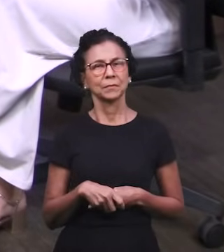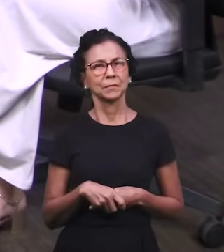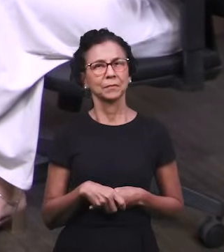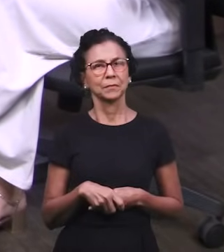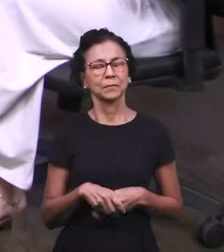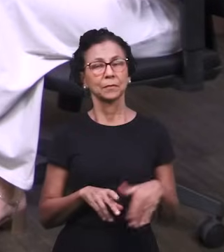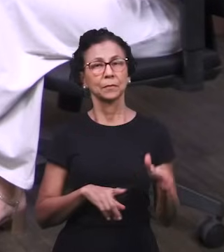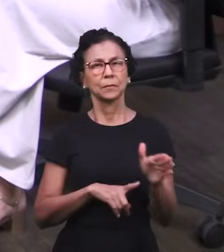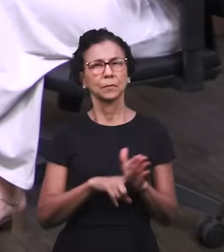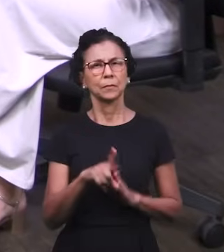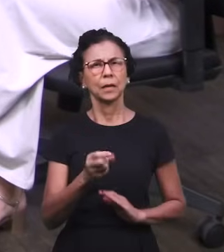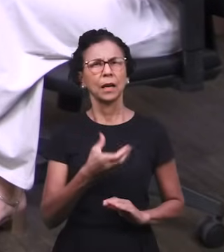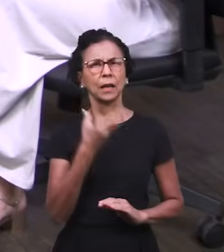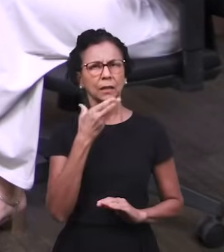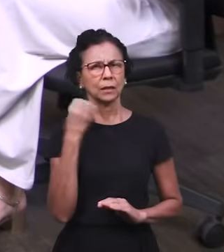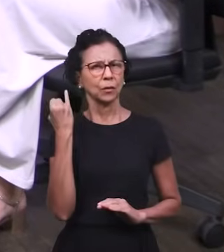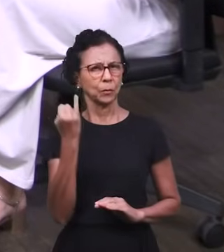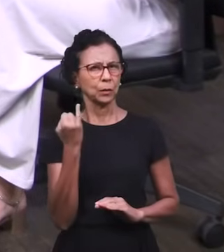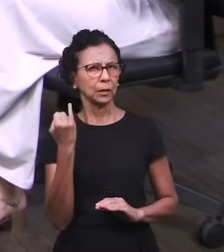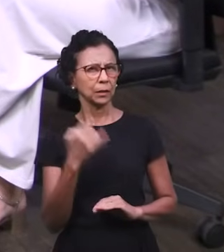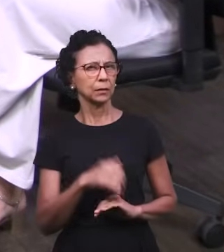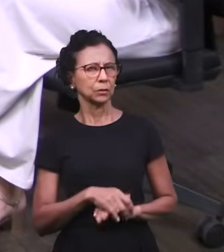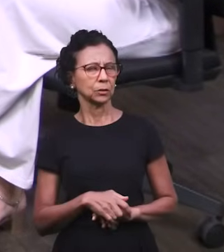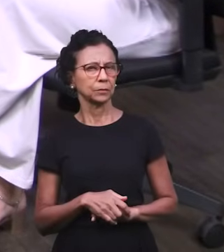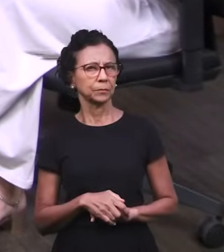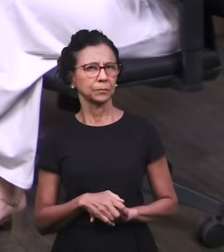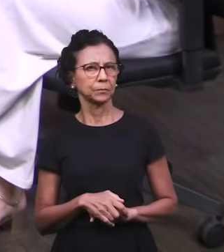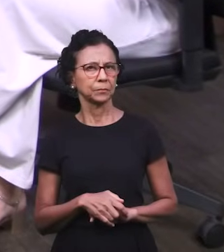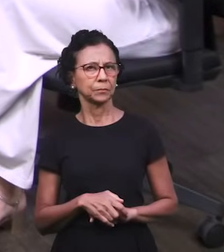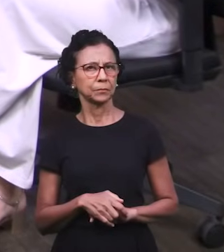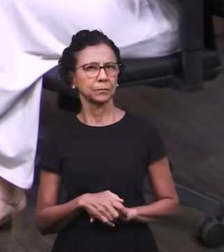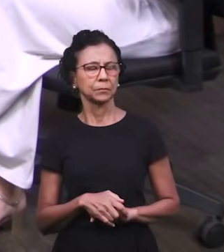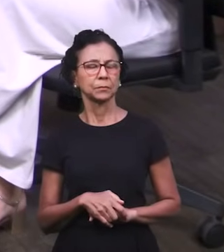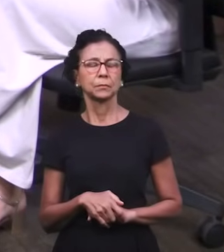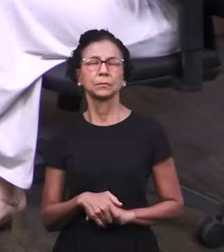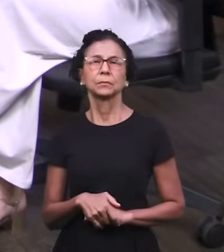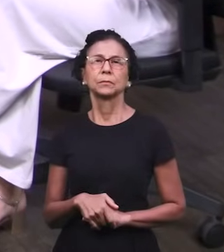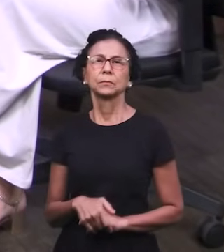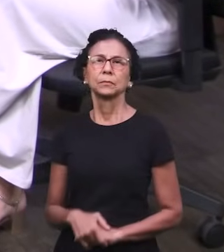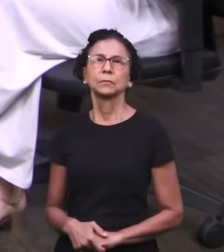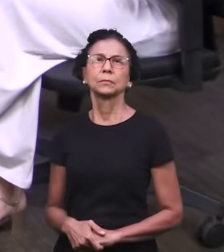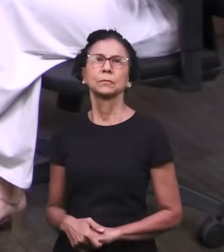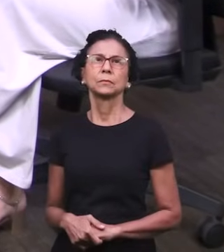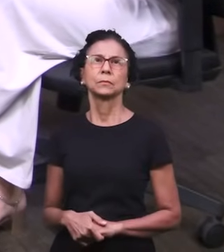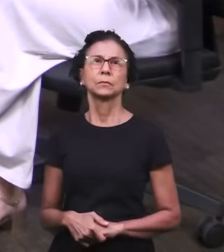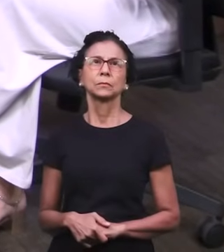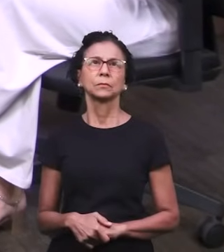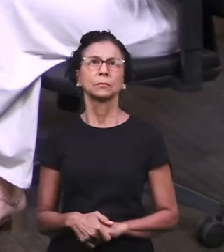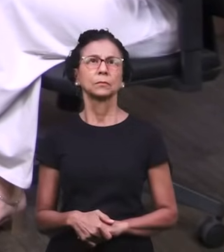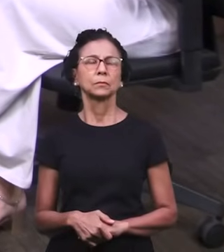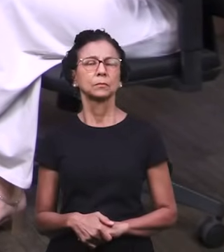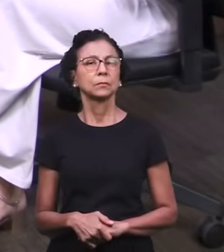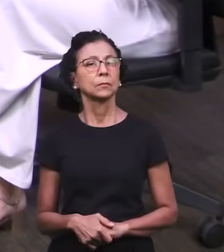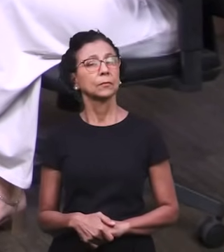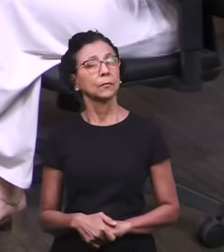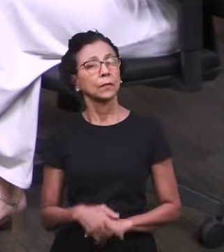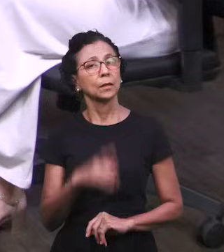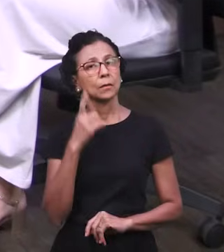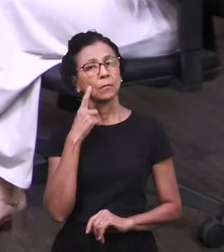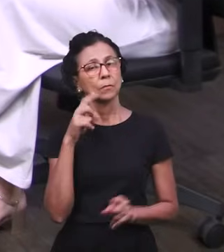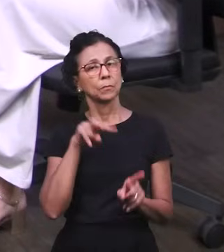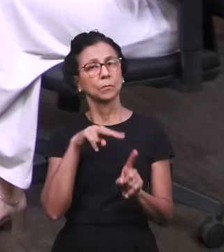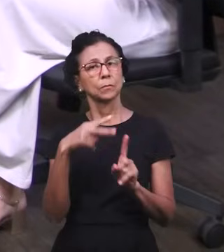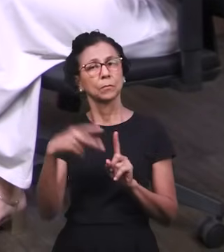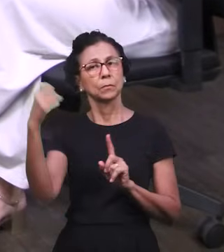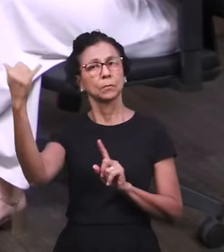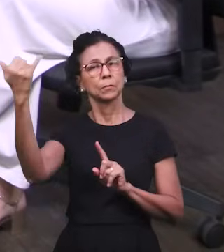primeiramente, o aspecto profético dele. O aspecto cultural, né, ele também é importante, porque é um momento especial, um